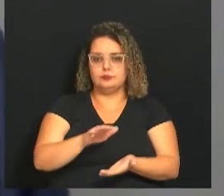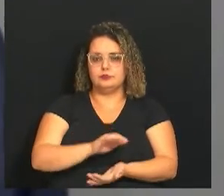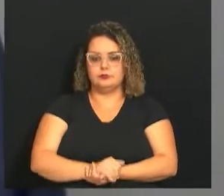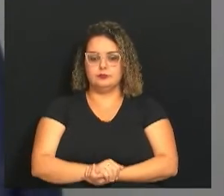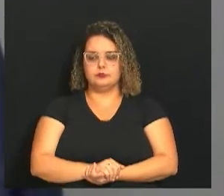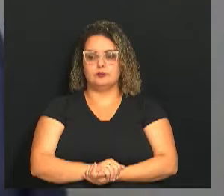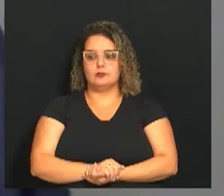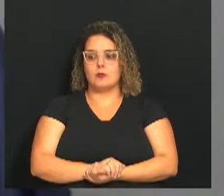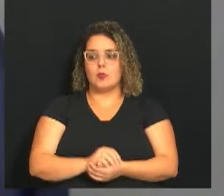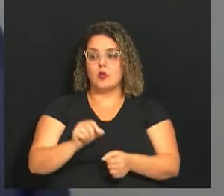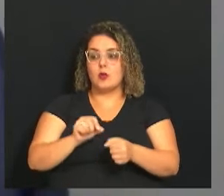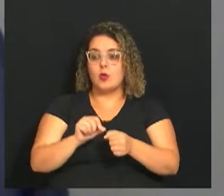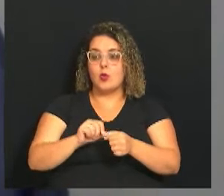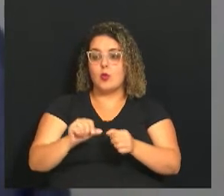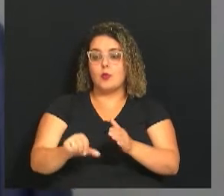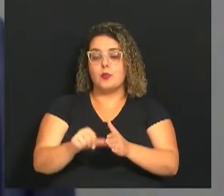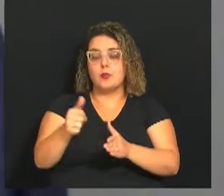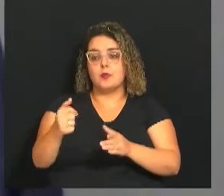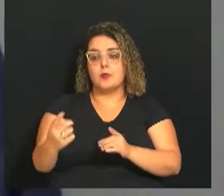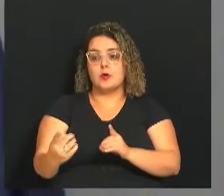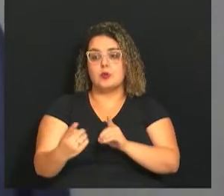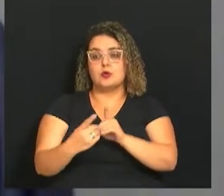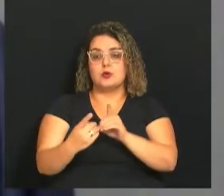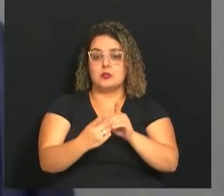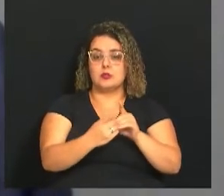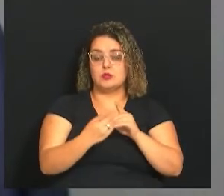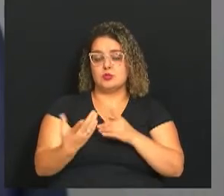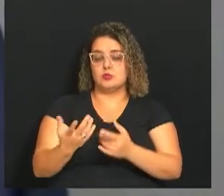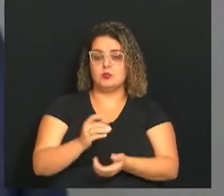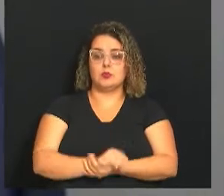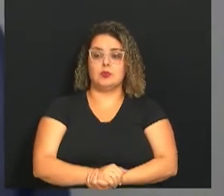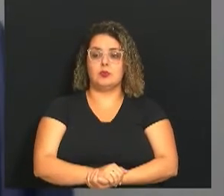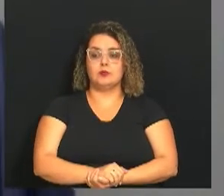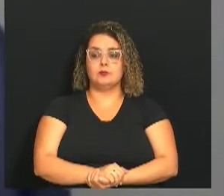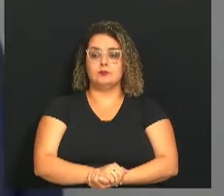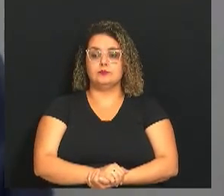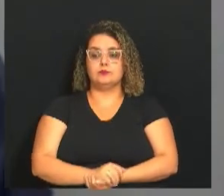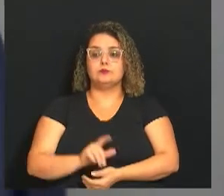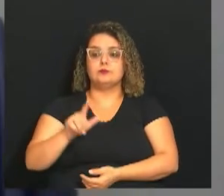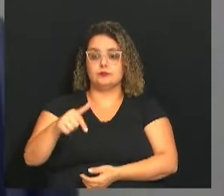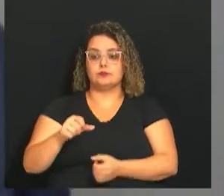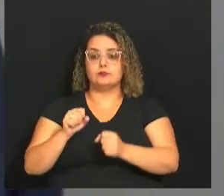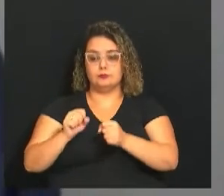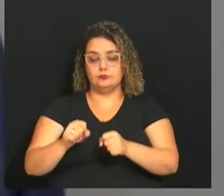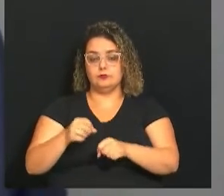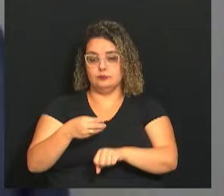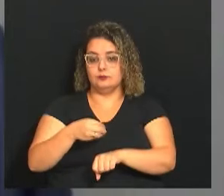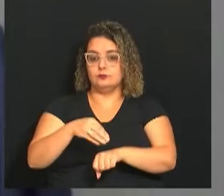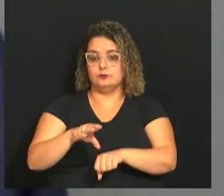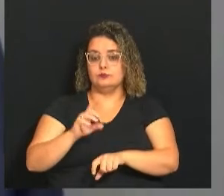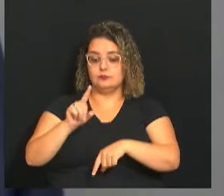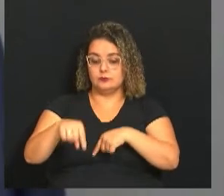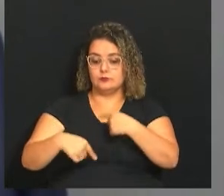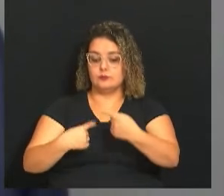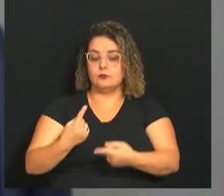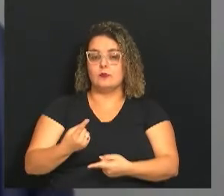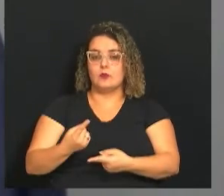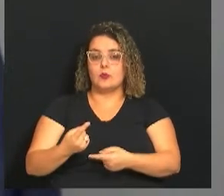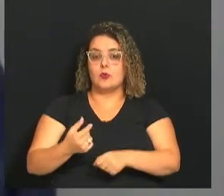primeiro atendimento. E depois desse atendimento, ele pode ser encaminhado para um outro